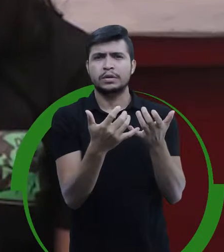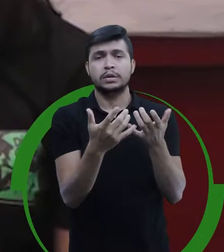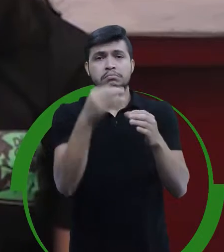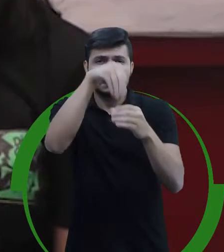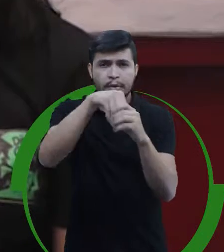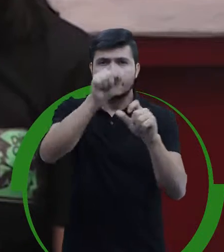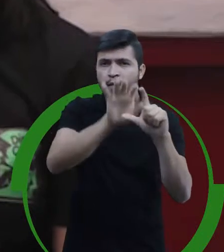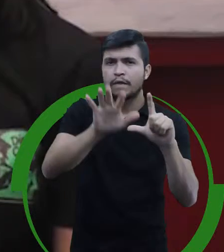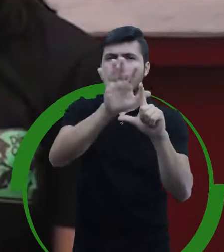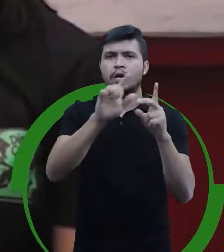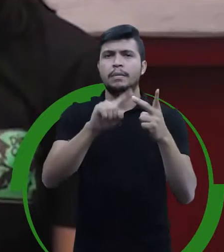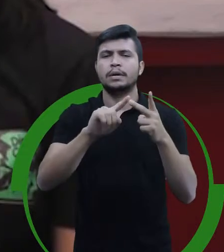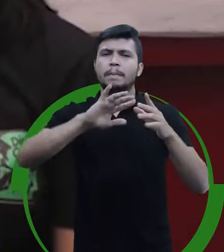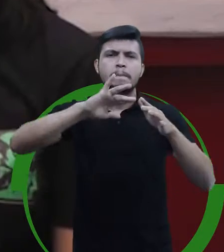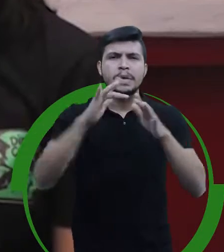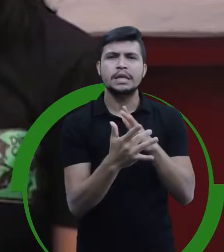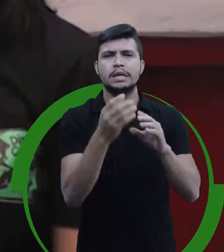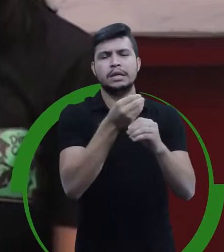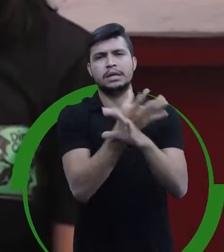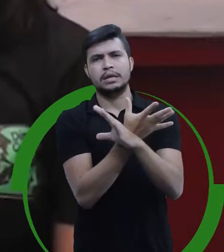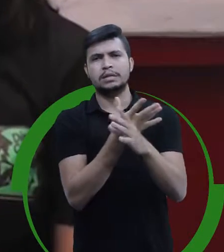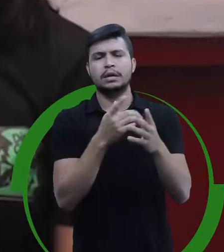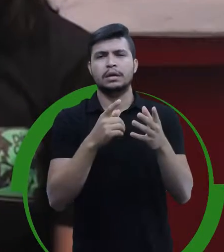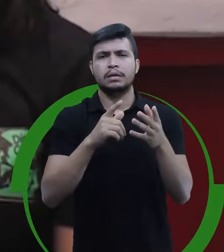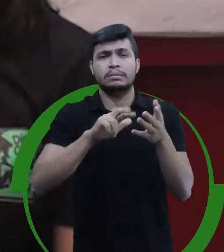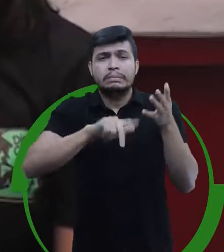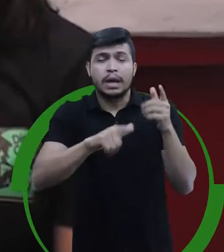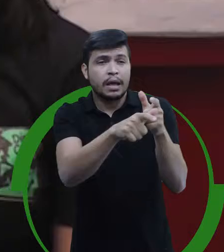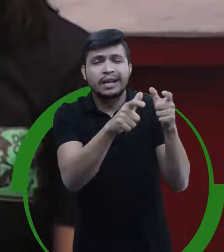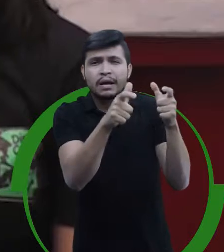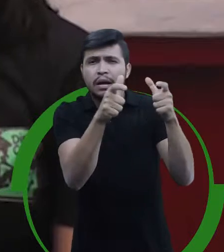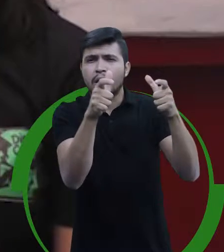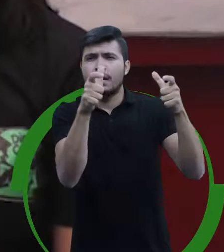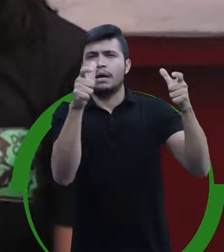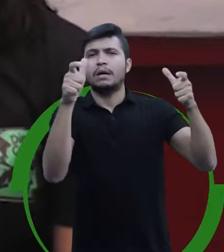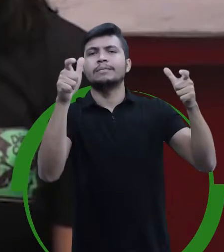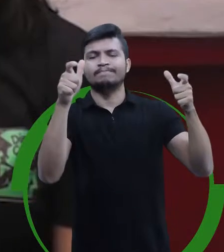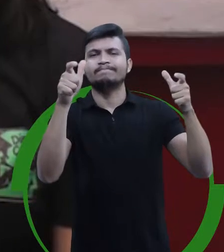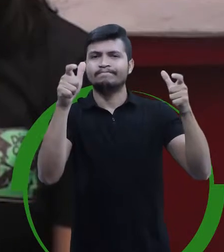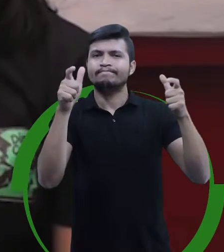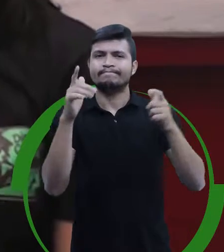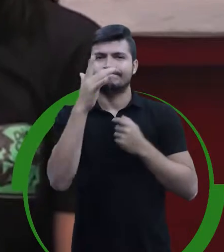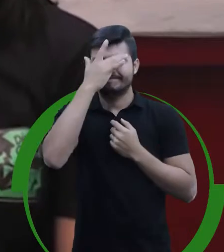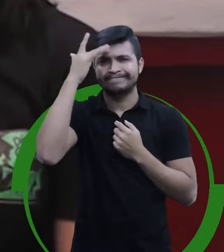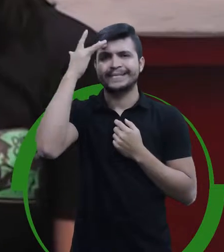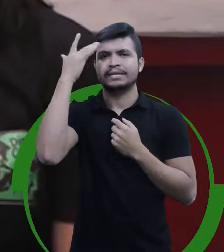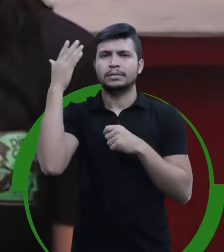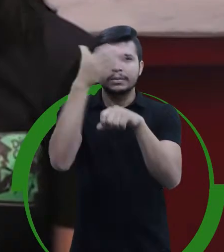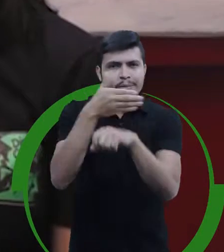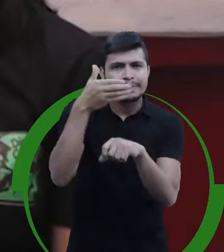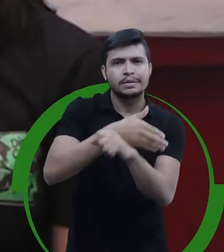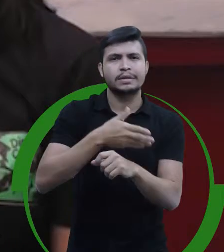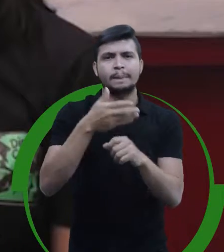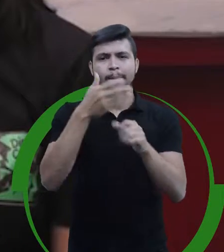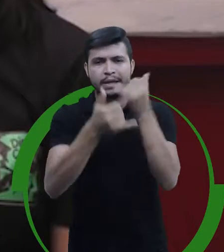só plataformas, mas também mídias sociais e que vem cada vez mais chegando a número cada vez